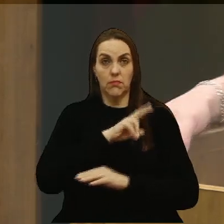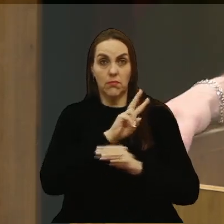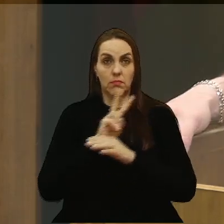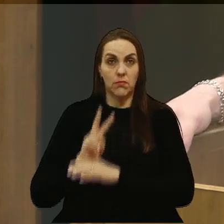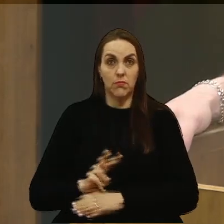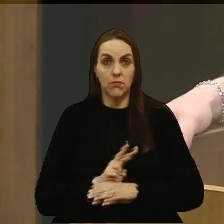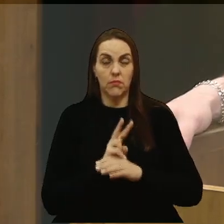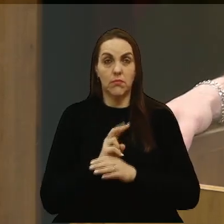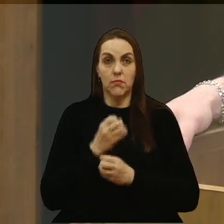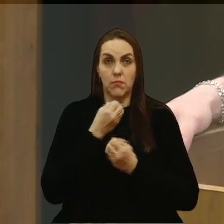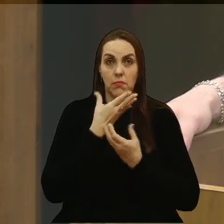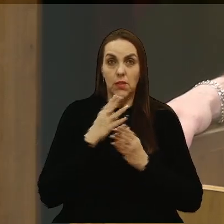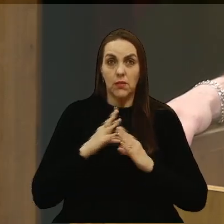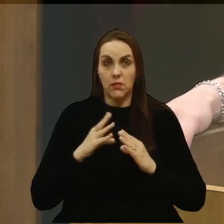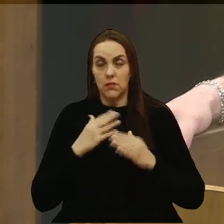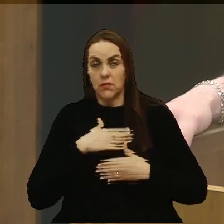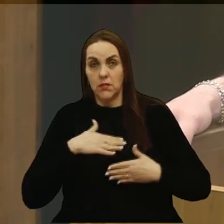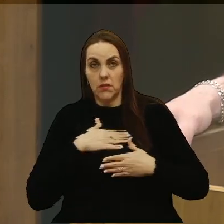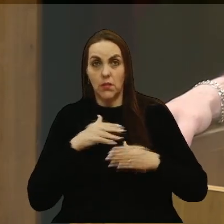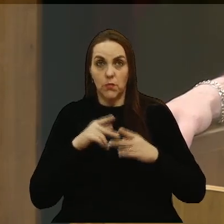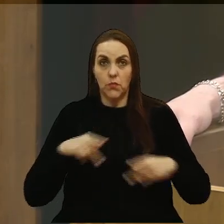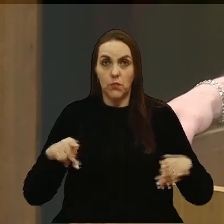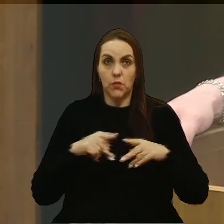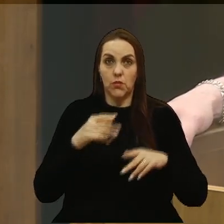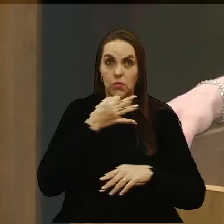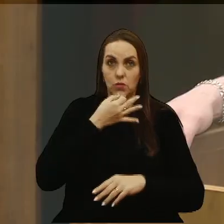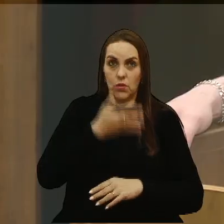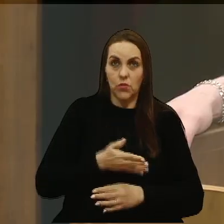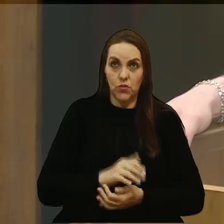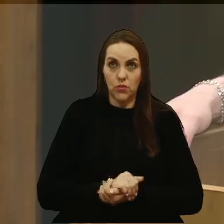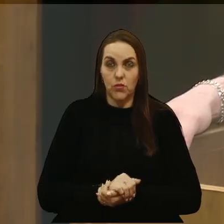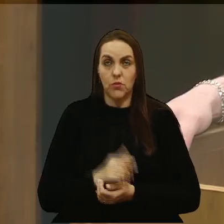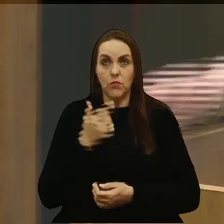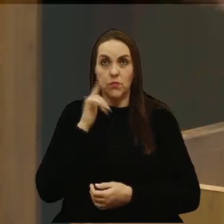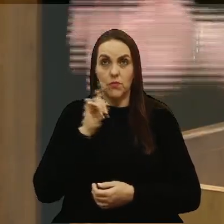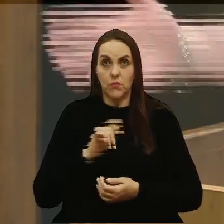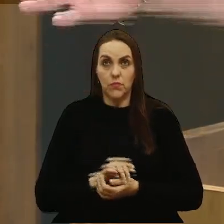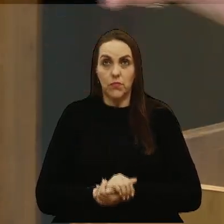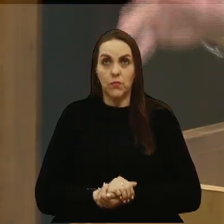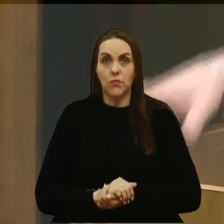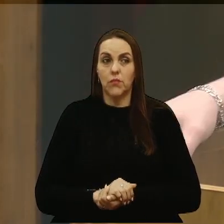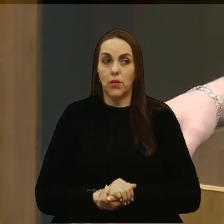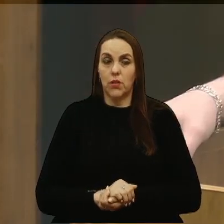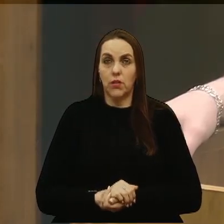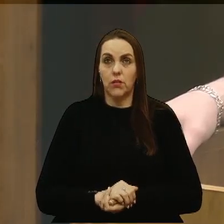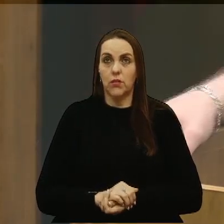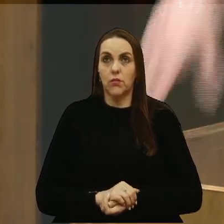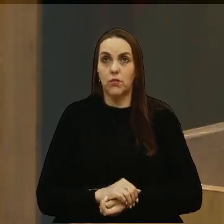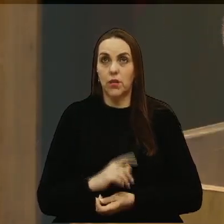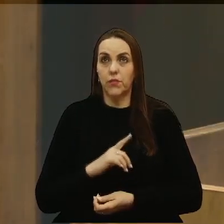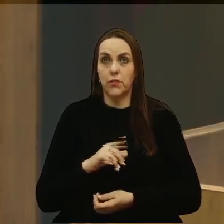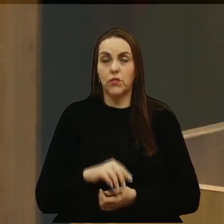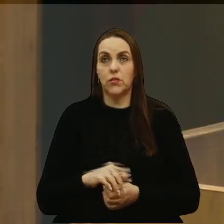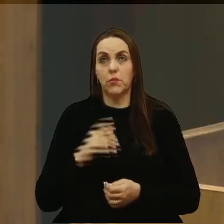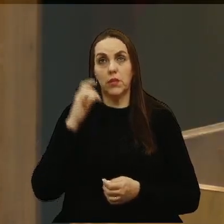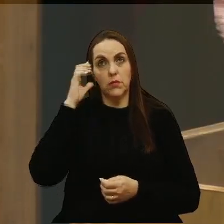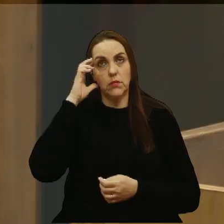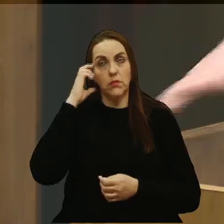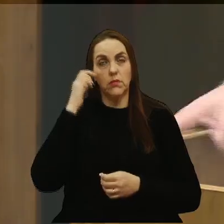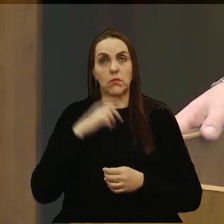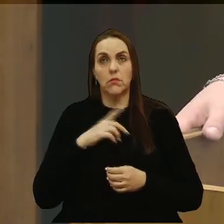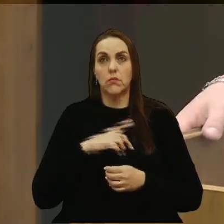população caxiense. Agora, ontem, o governador Eduardo Leite entregou para a Assembleia Legislativa um orçamento